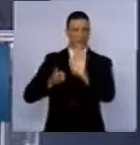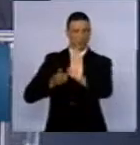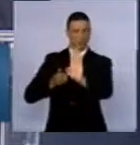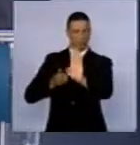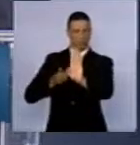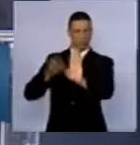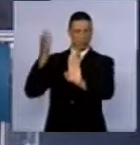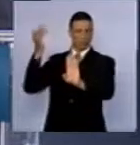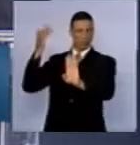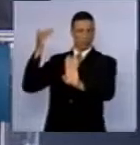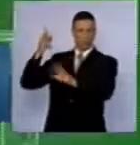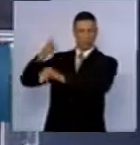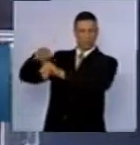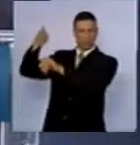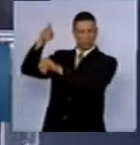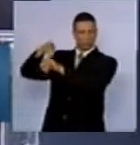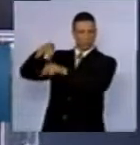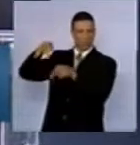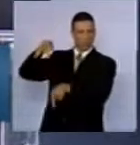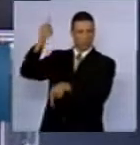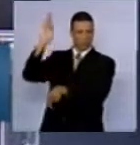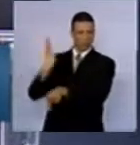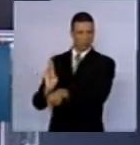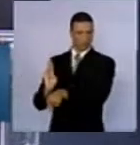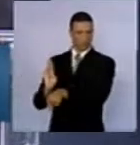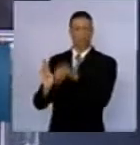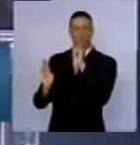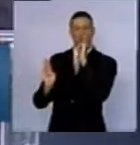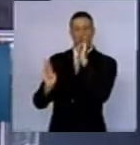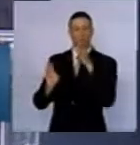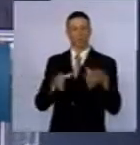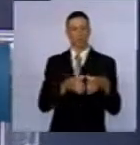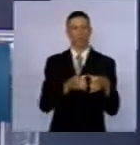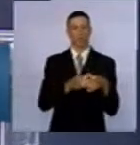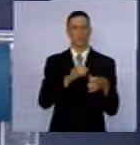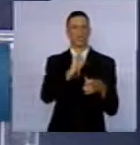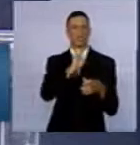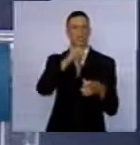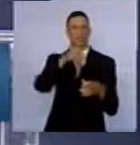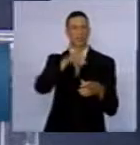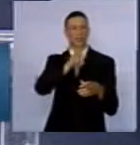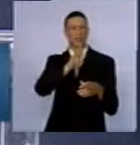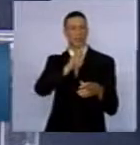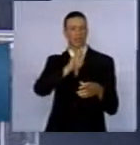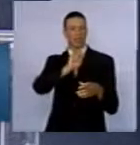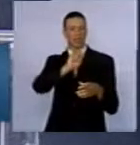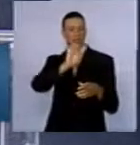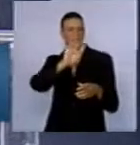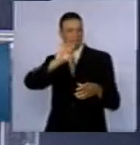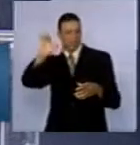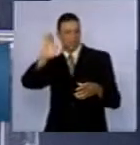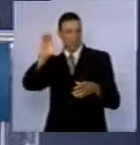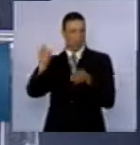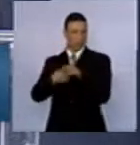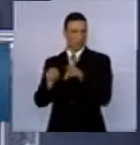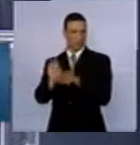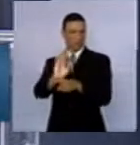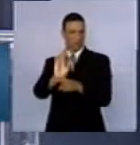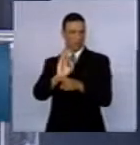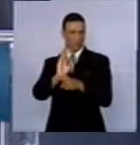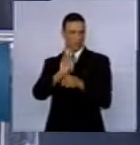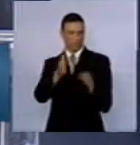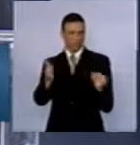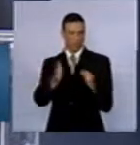papel relevante no país, especialmente quando se acabou com a Embrafilme, quando se acabou com o cinema brasileiro naquele momento. A